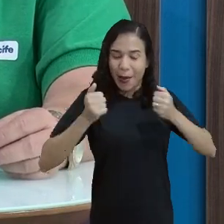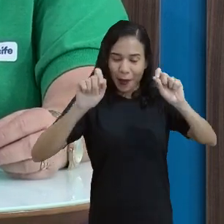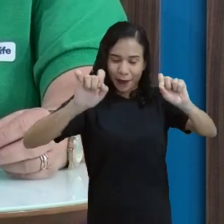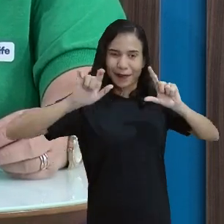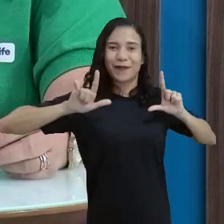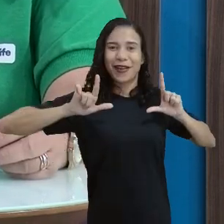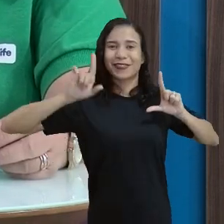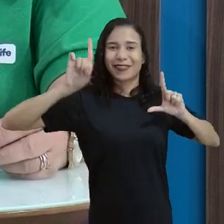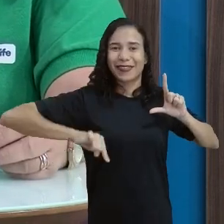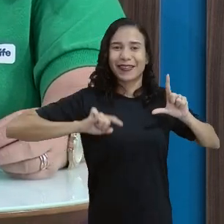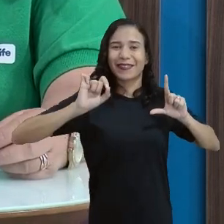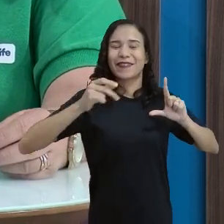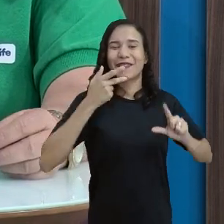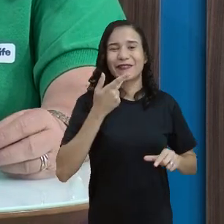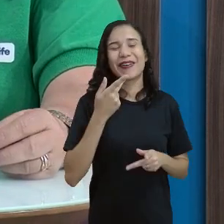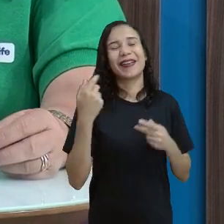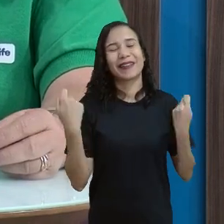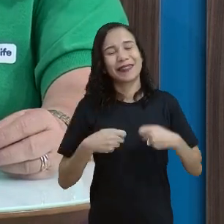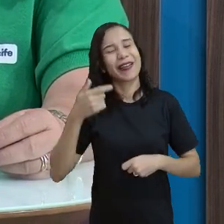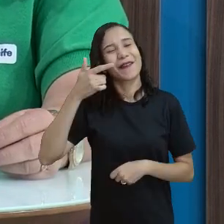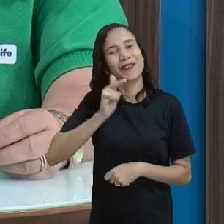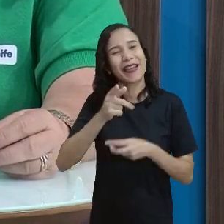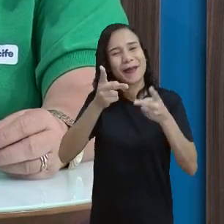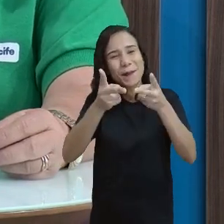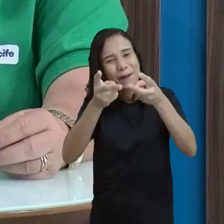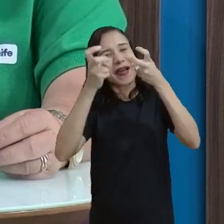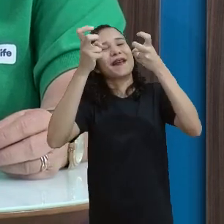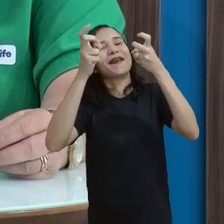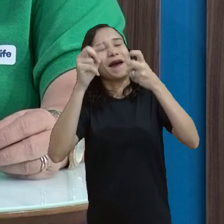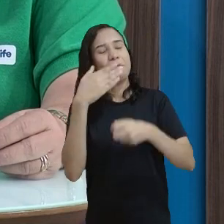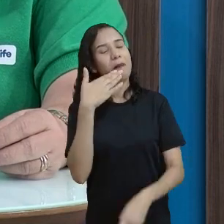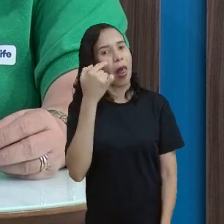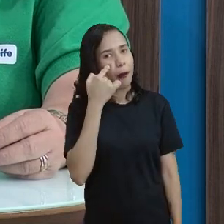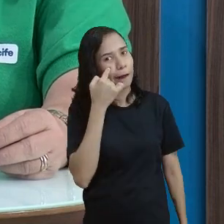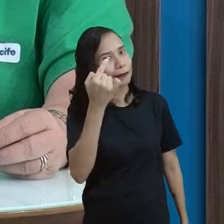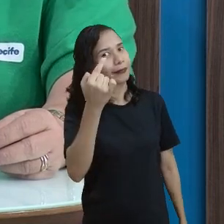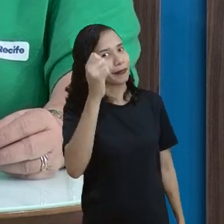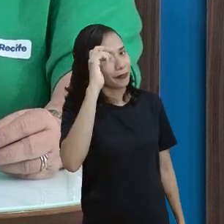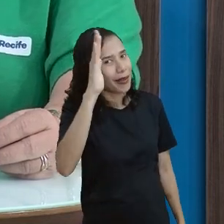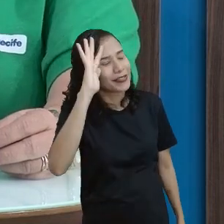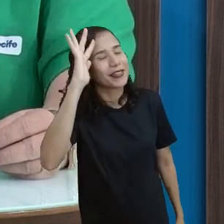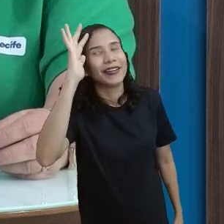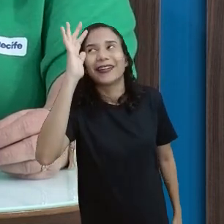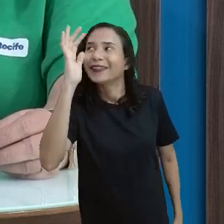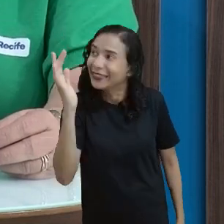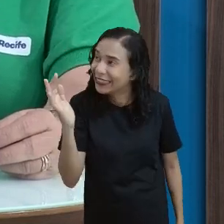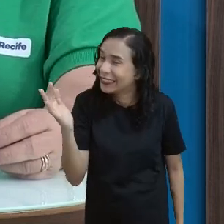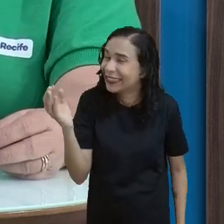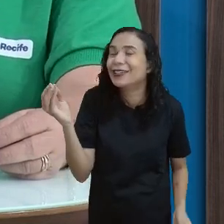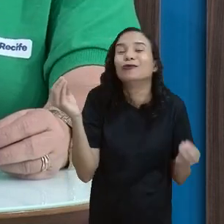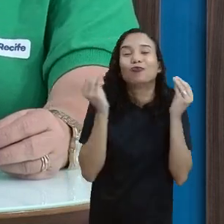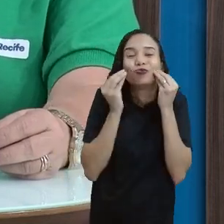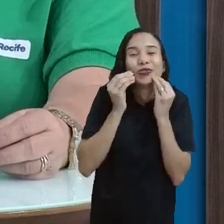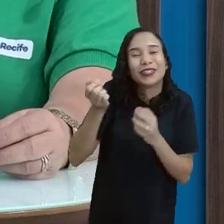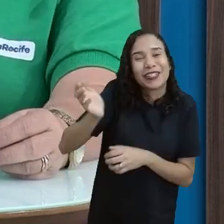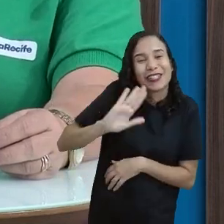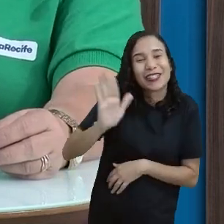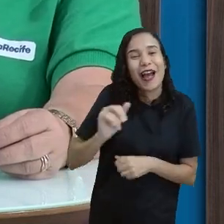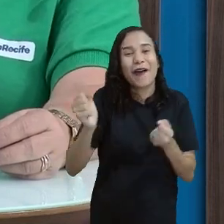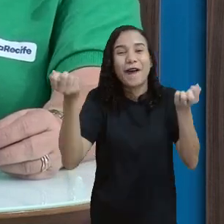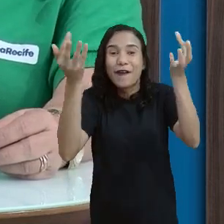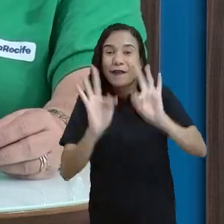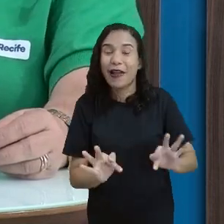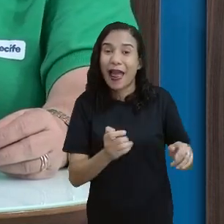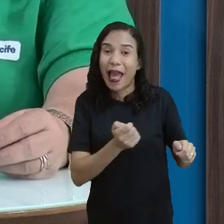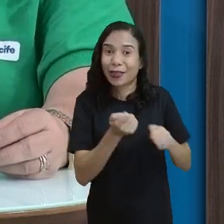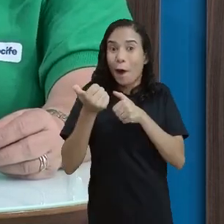imagem. É o que eu digo que eles conseguem captar. É a melhor, viu, pessoal? Imagina. Então, ó, tchau, tchau. Feliz Ano